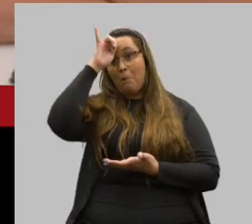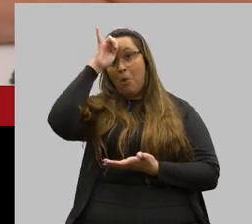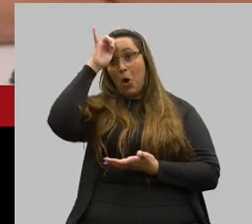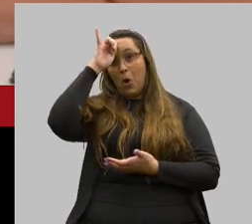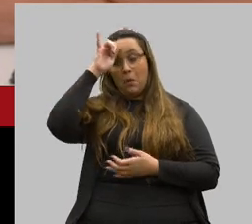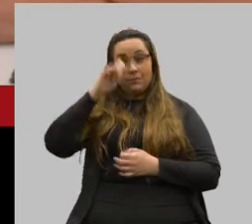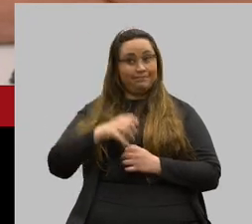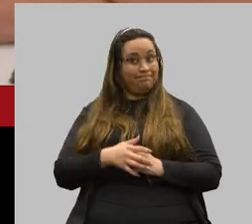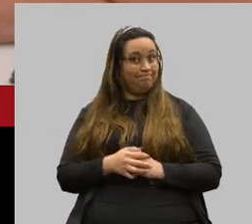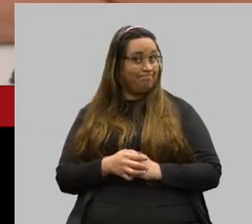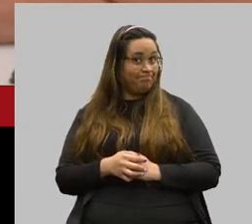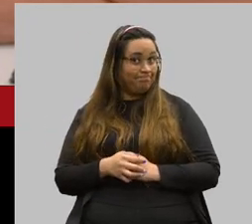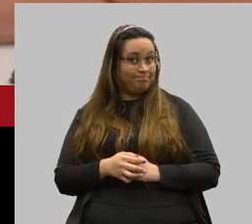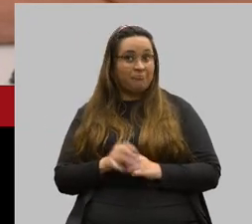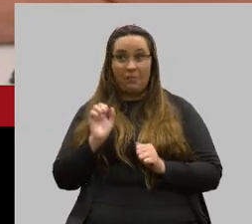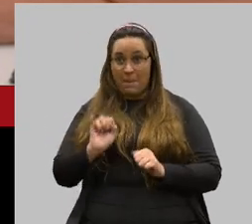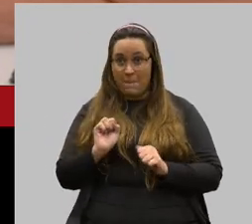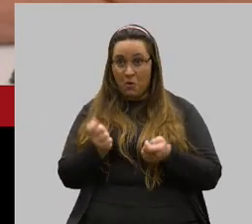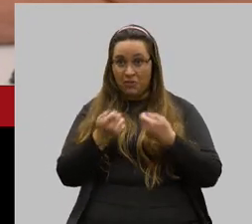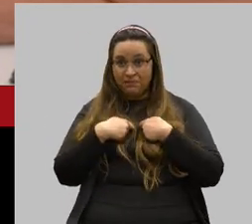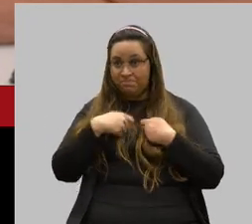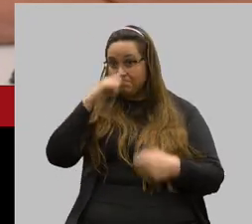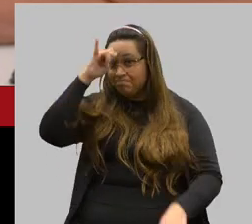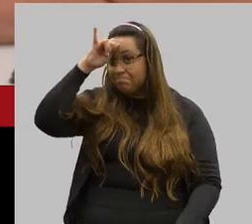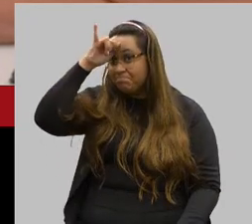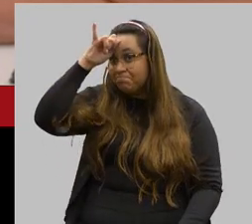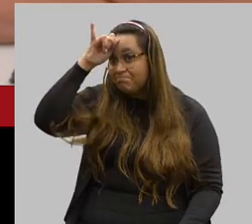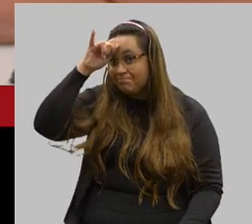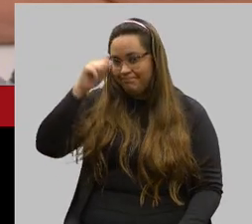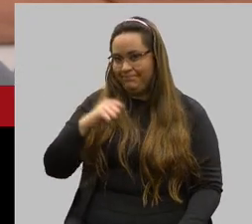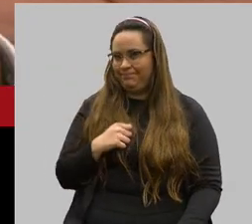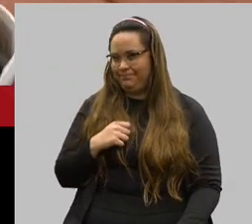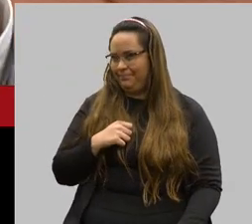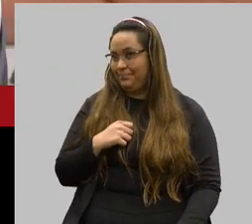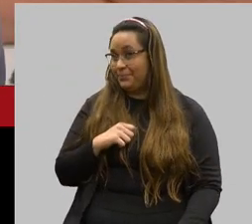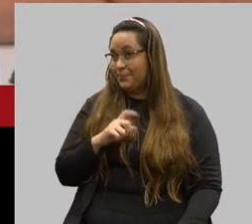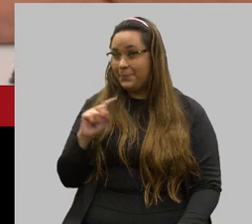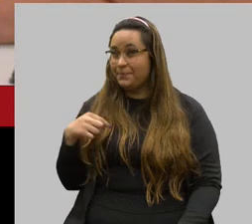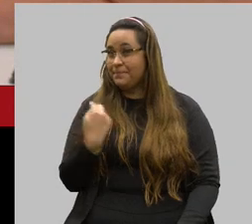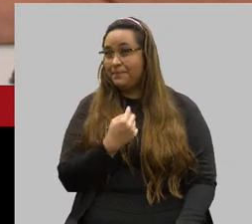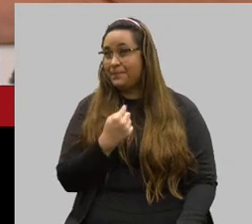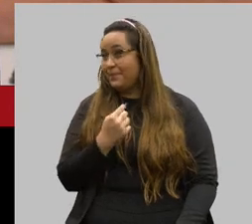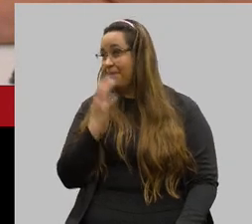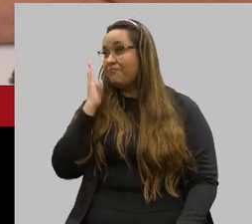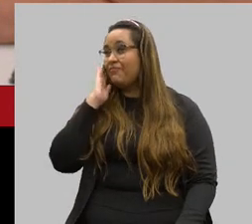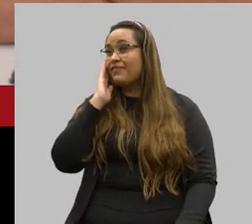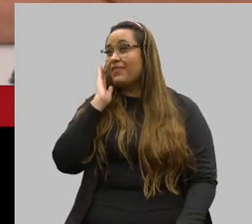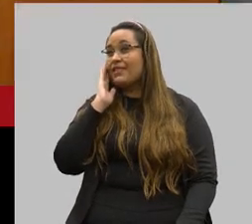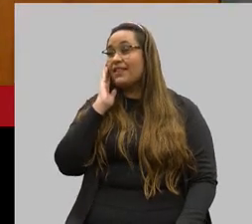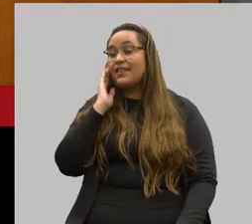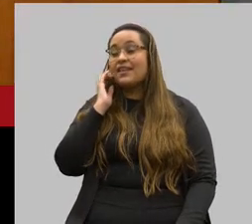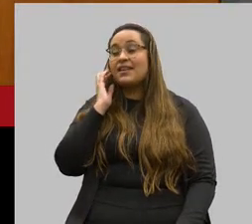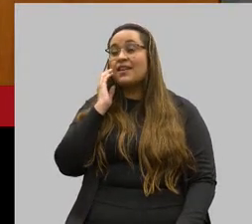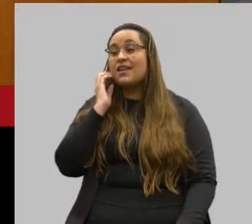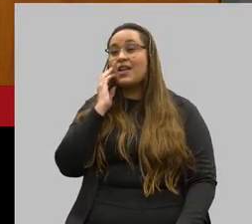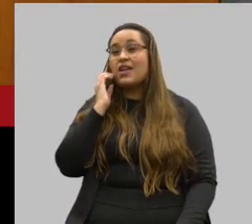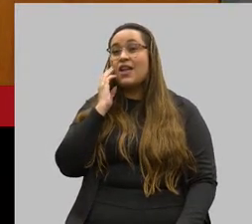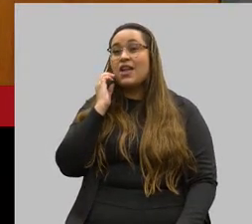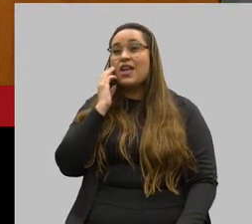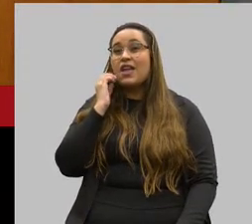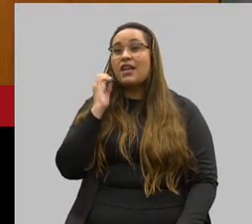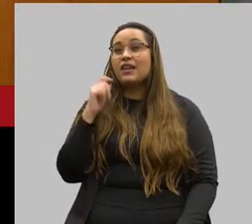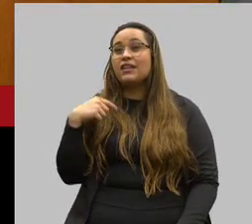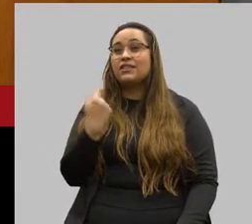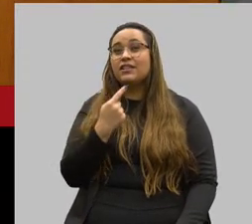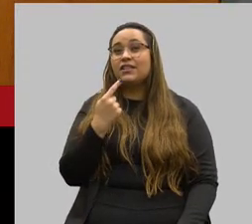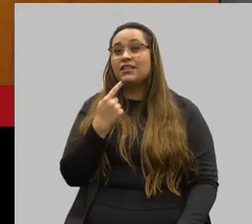Deputado né de bobo como se a gente não soubesse o que a gente tratou deputada eh deputada Beatriz O que que a